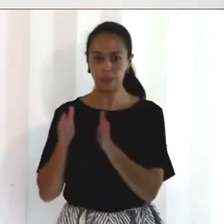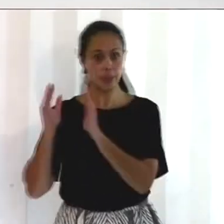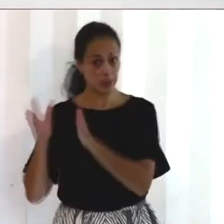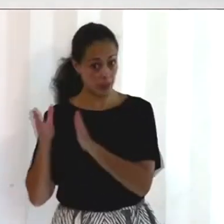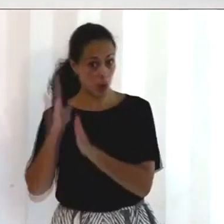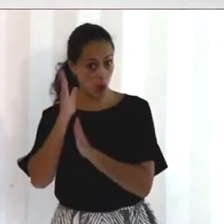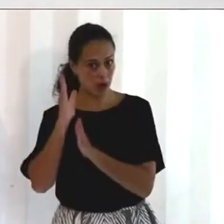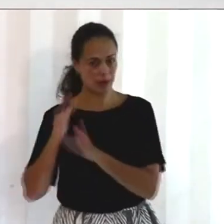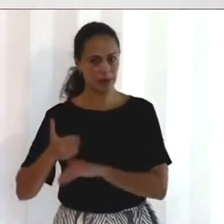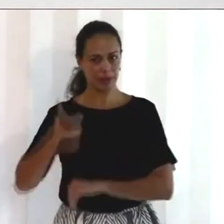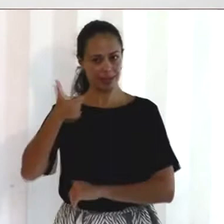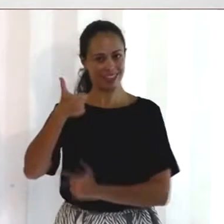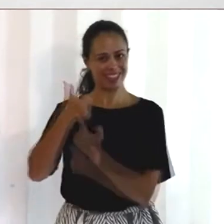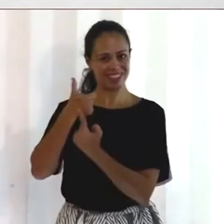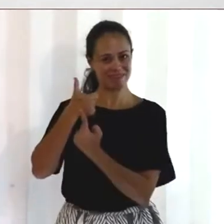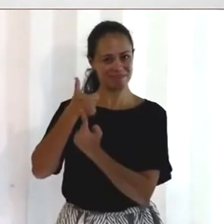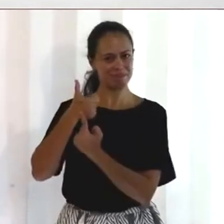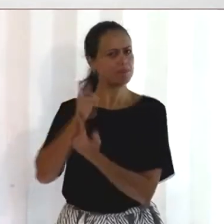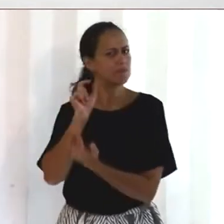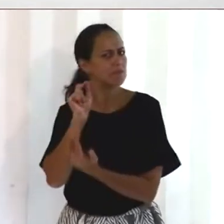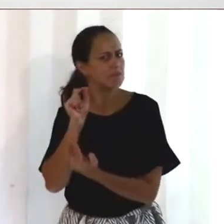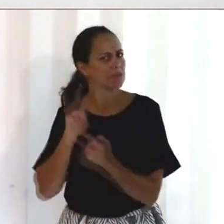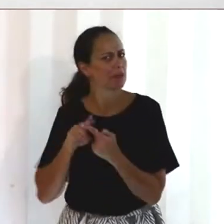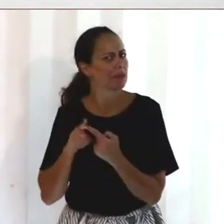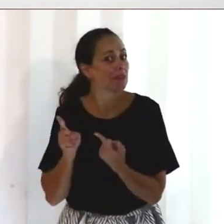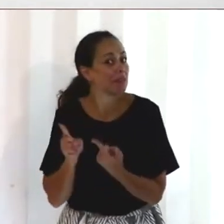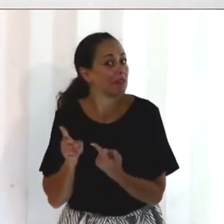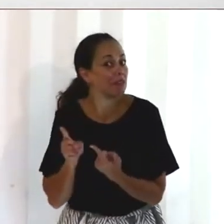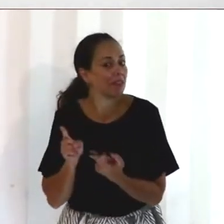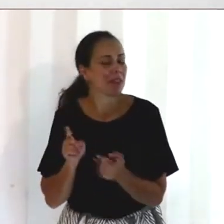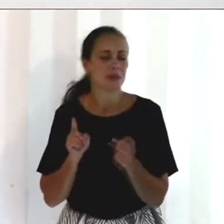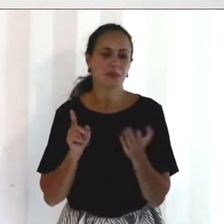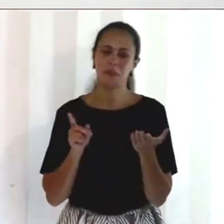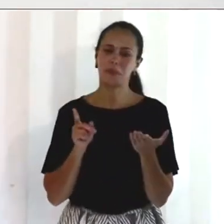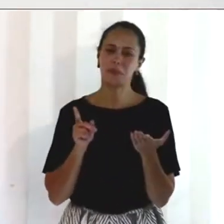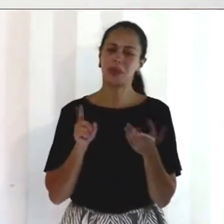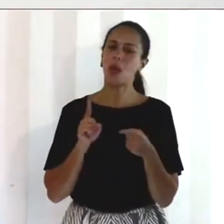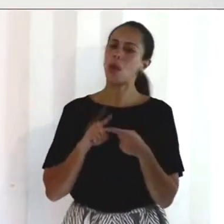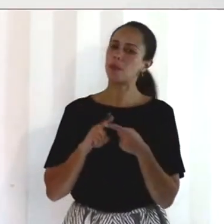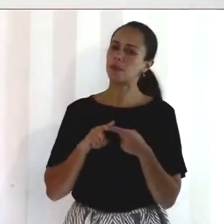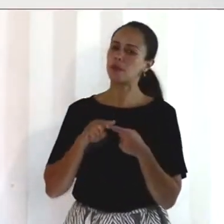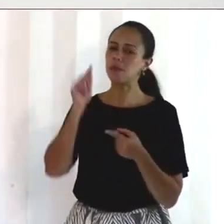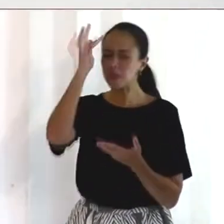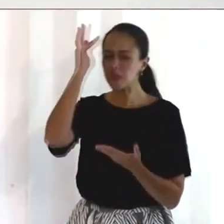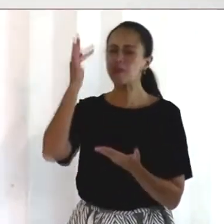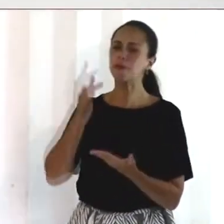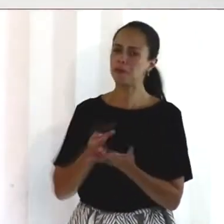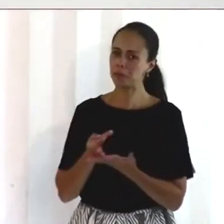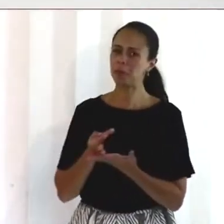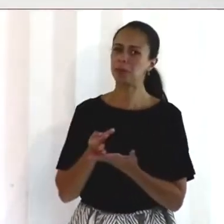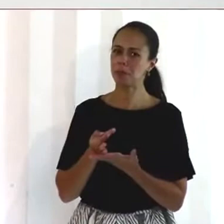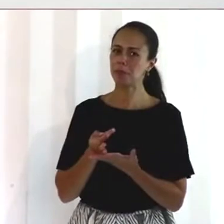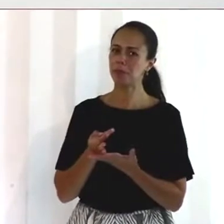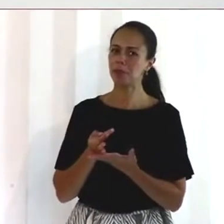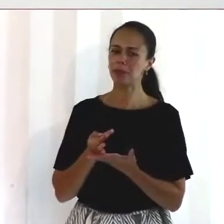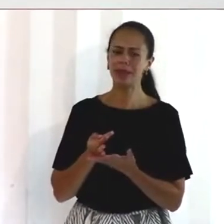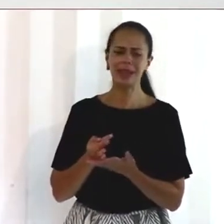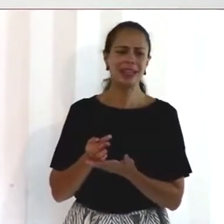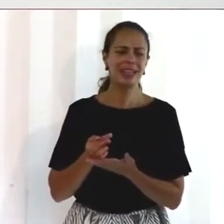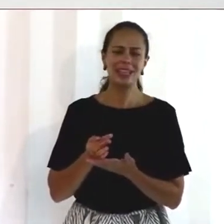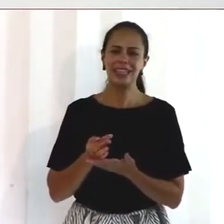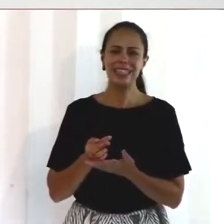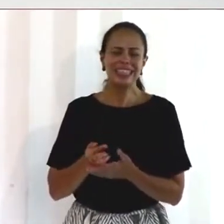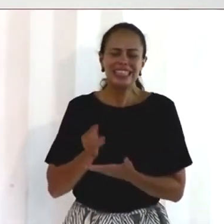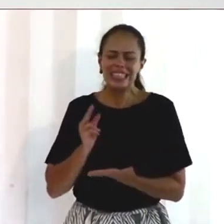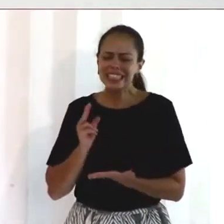porque o joinha é porque a fé sempre foi um elemento positivo no mundo. A fé sempre foi